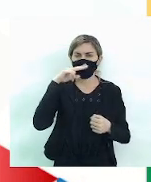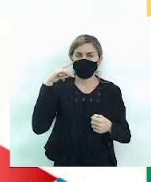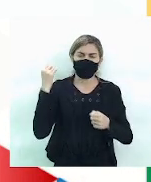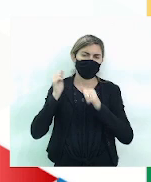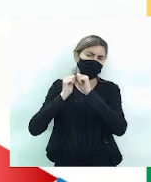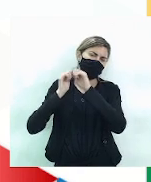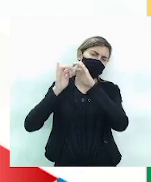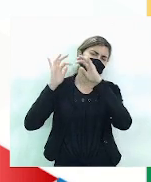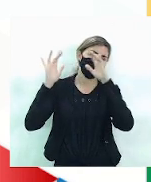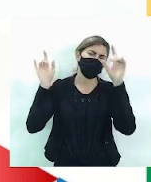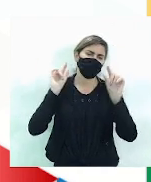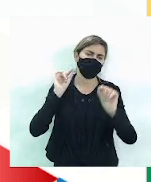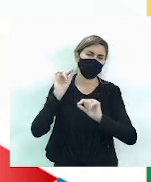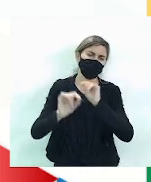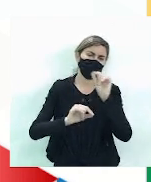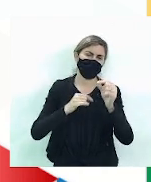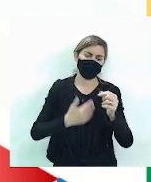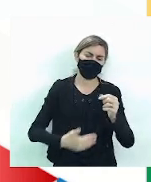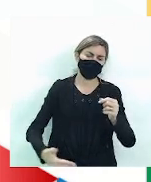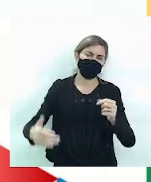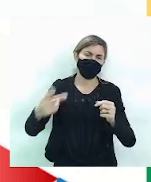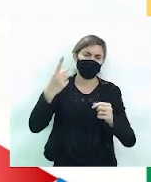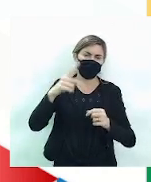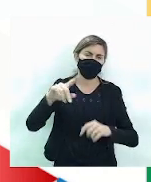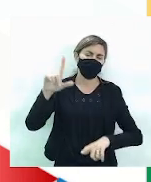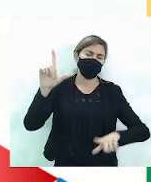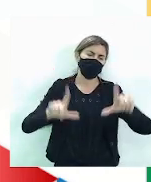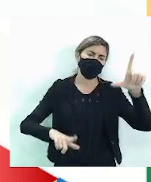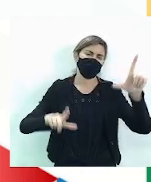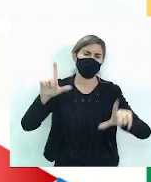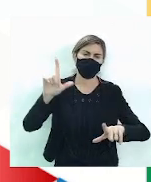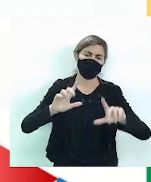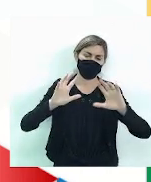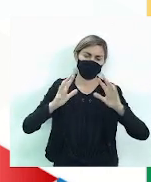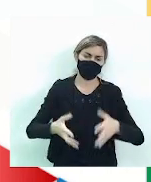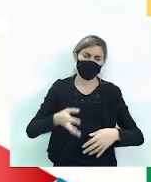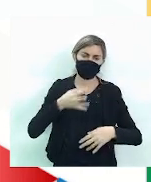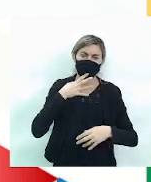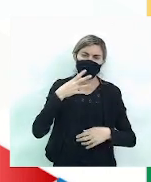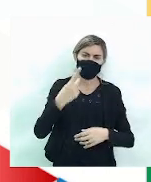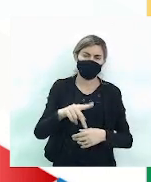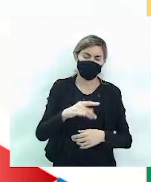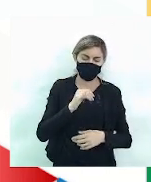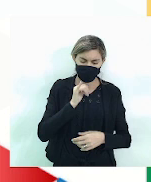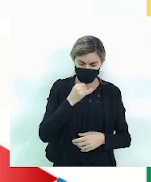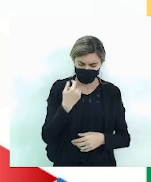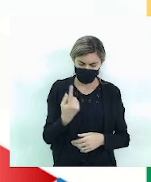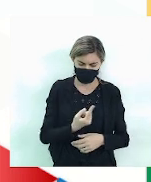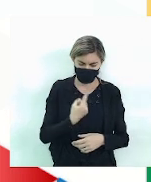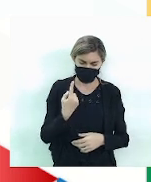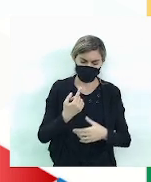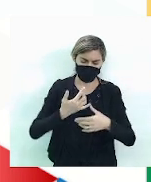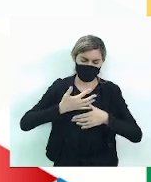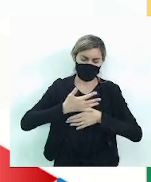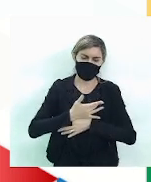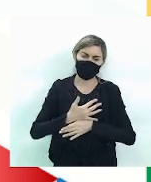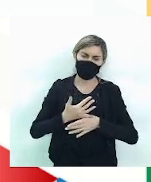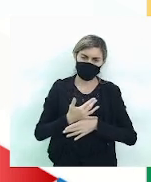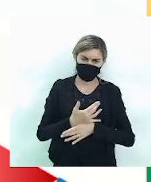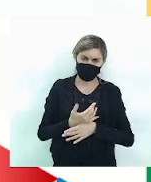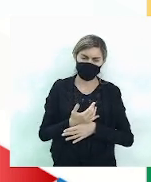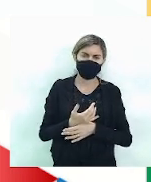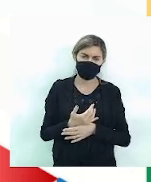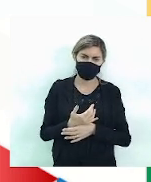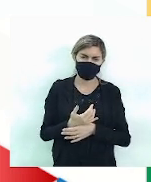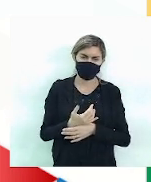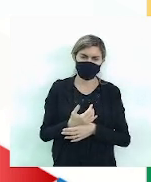ilusão. Quem passou na tua janela já conheceu a solidão. Cidade grande, chaminé